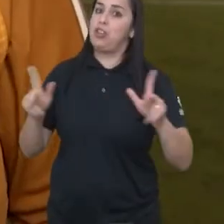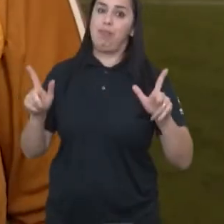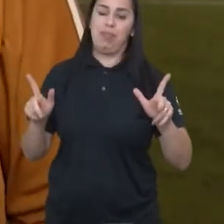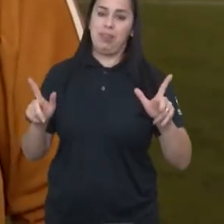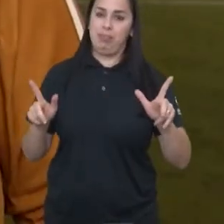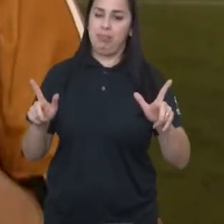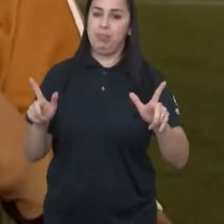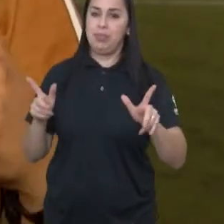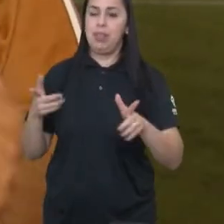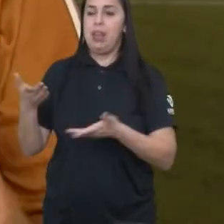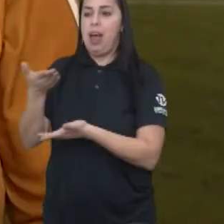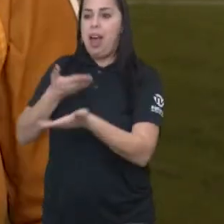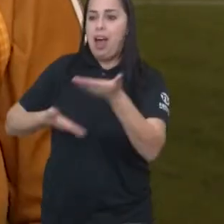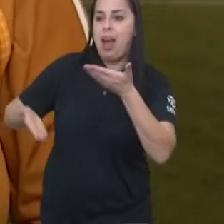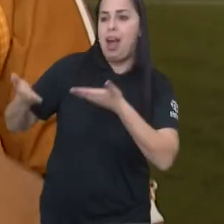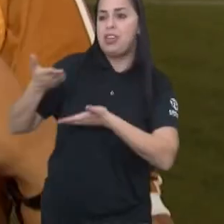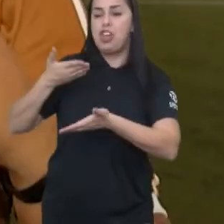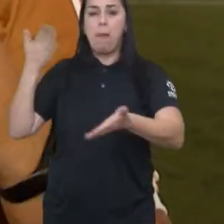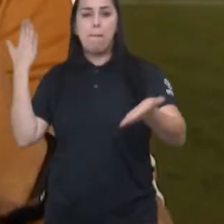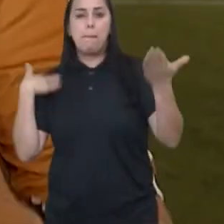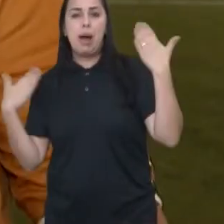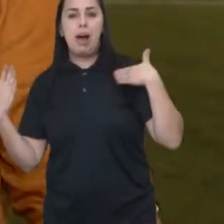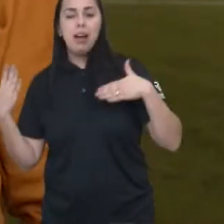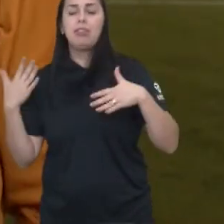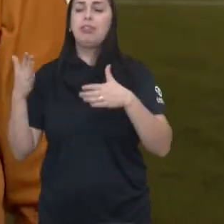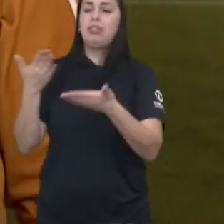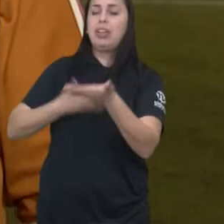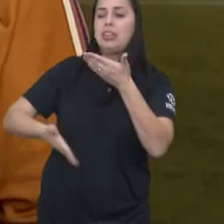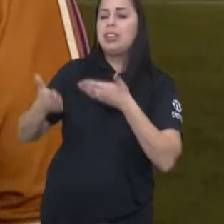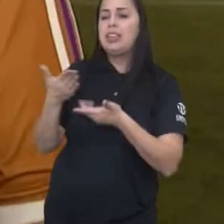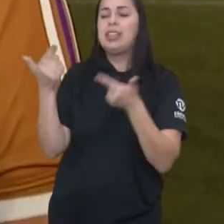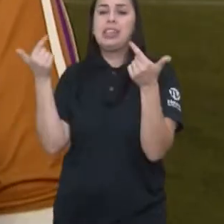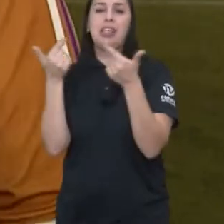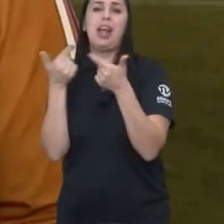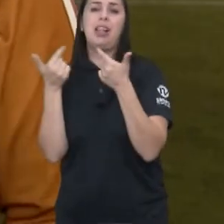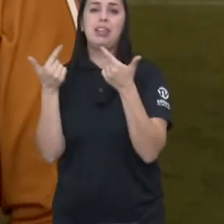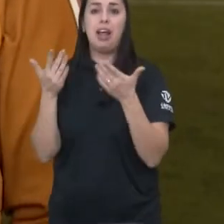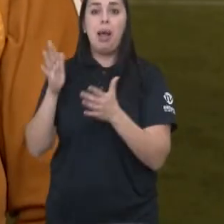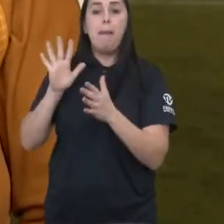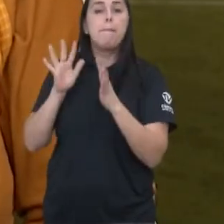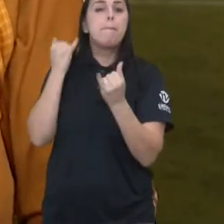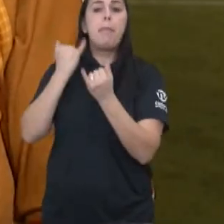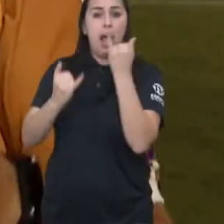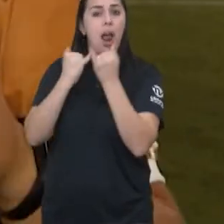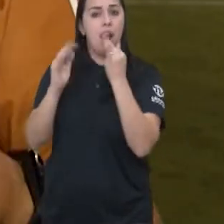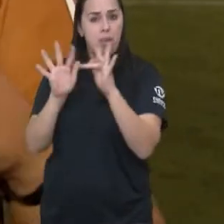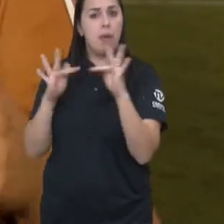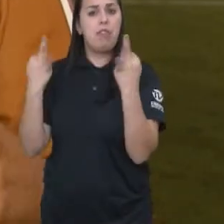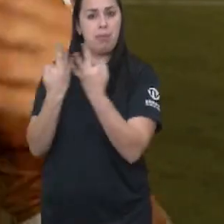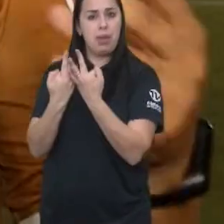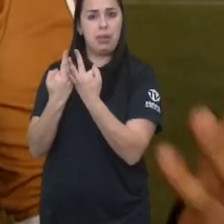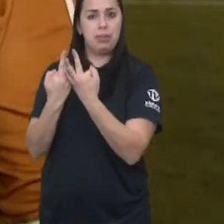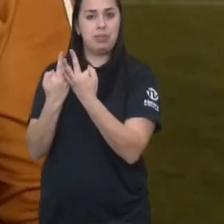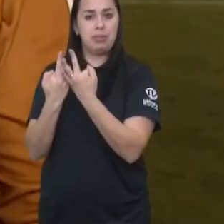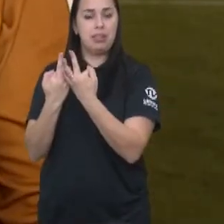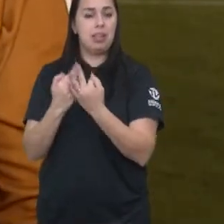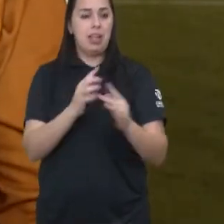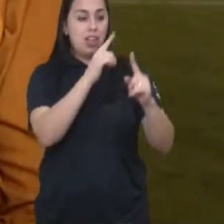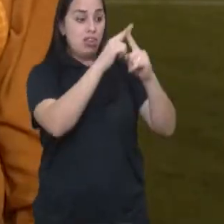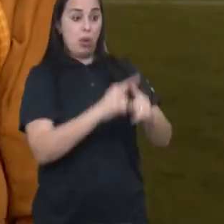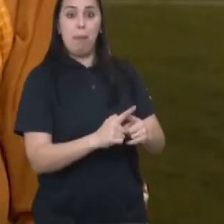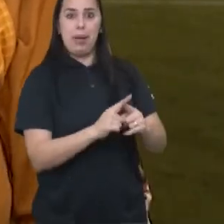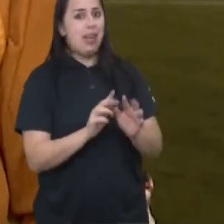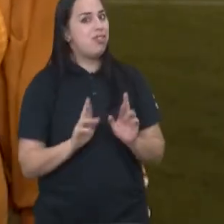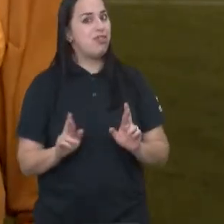180 que eu não via que era essa questão de lazer essa questão de integração de tornar-se uma família diferente da família de